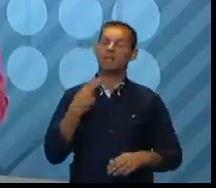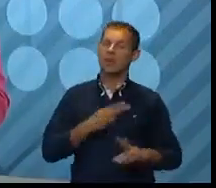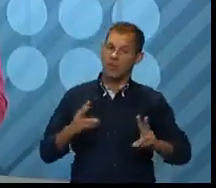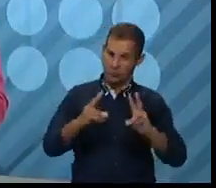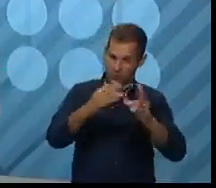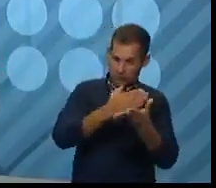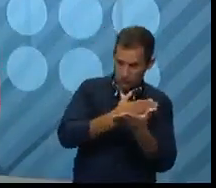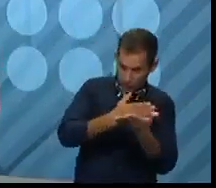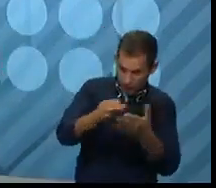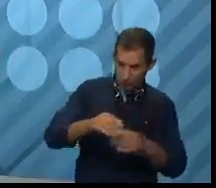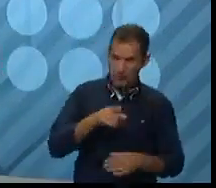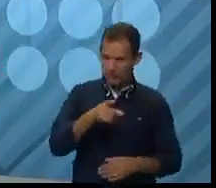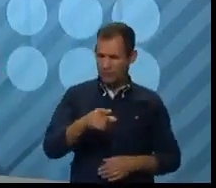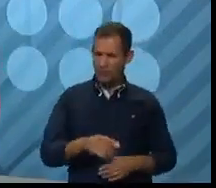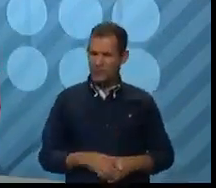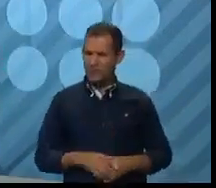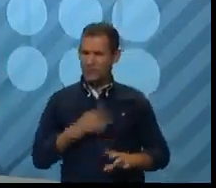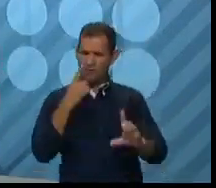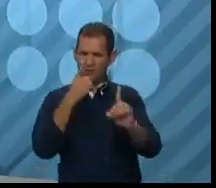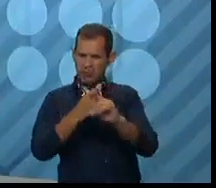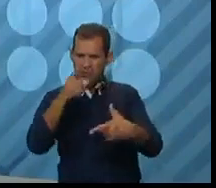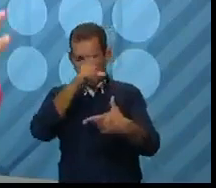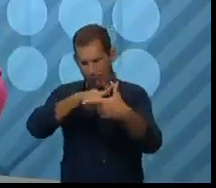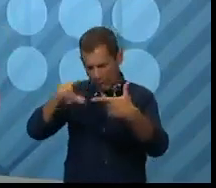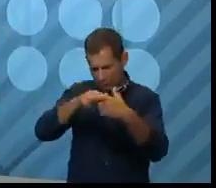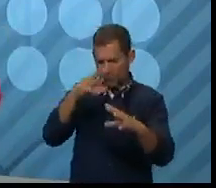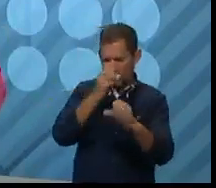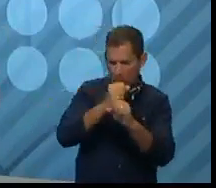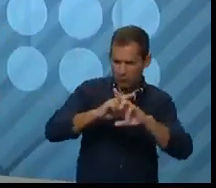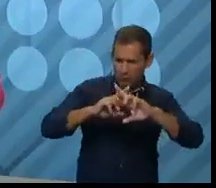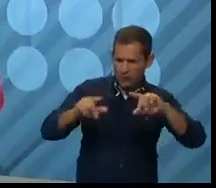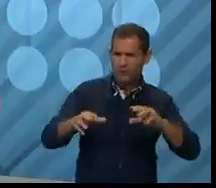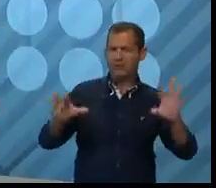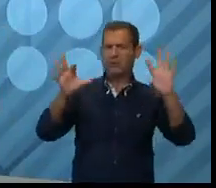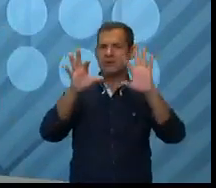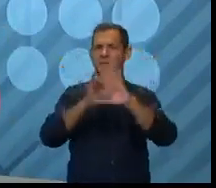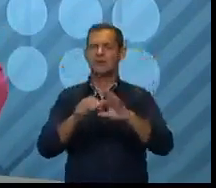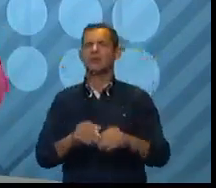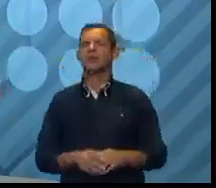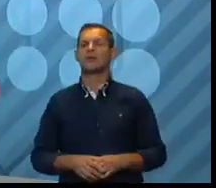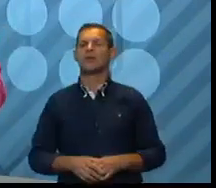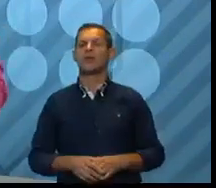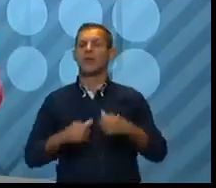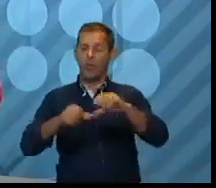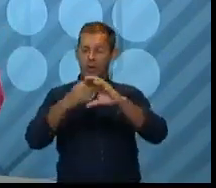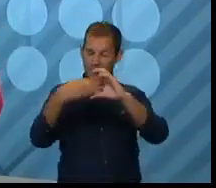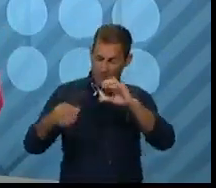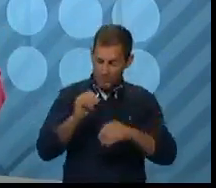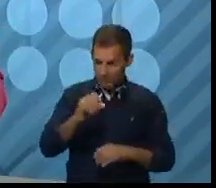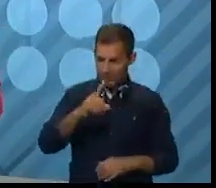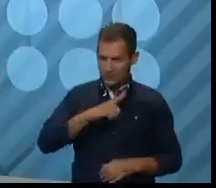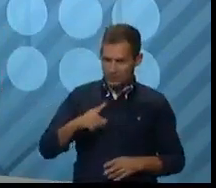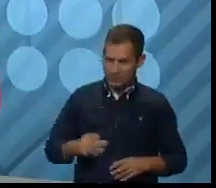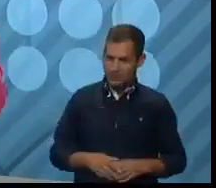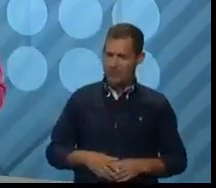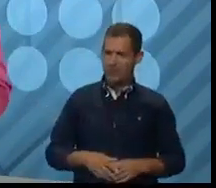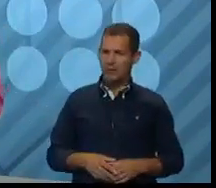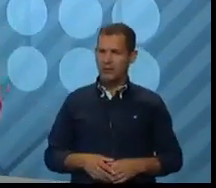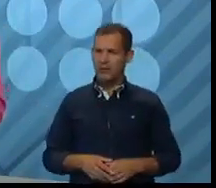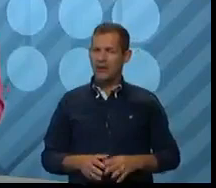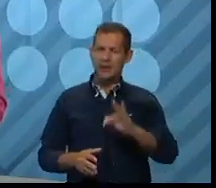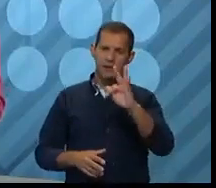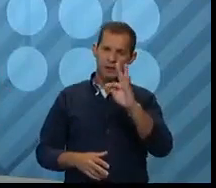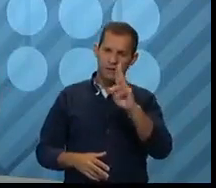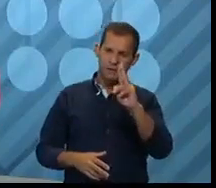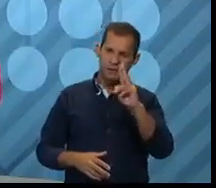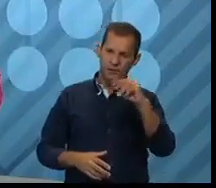valor inicial. Então, você vai se deparar com problemas do cálculo diferencial integral dessa maneira, que te dá a função